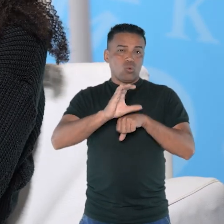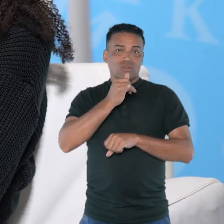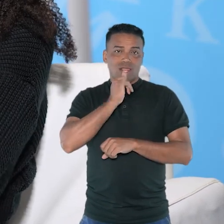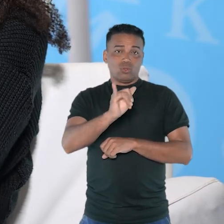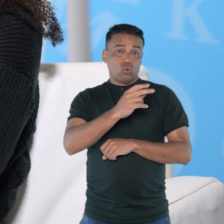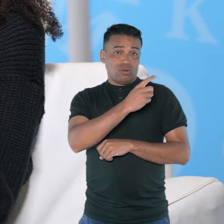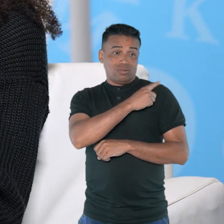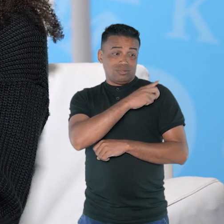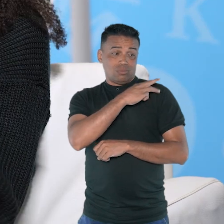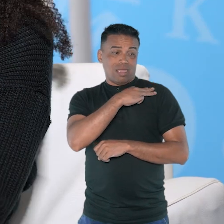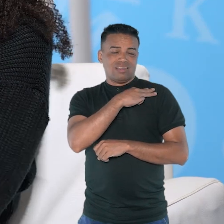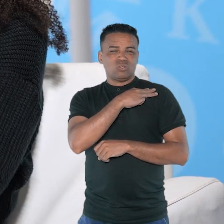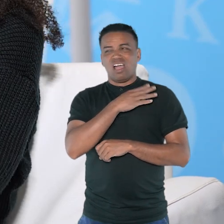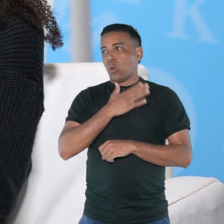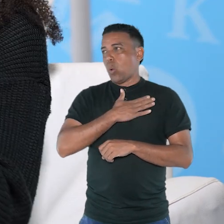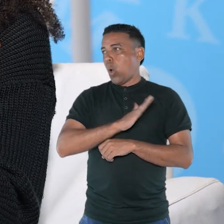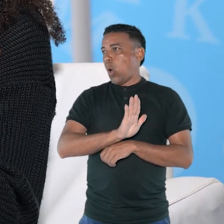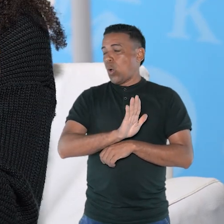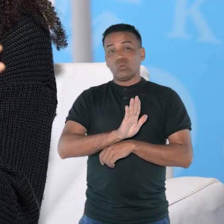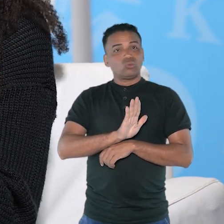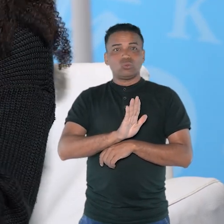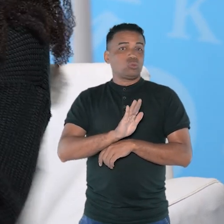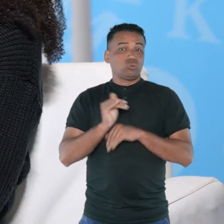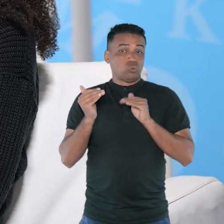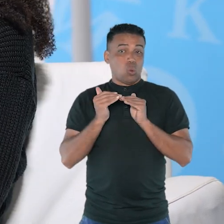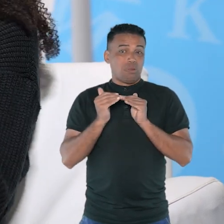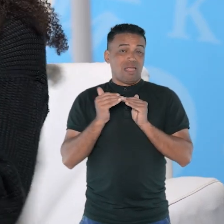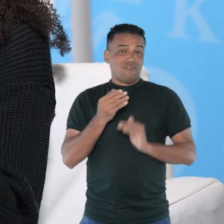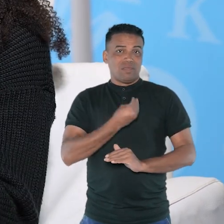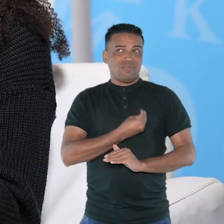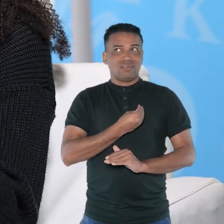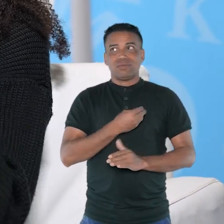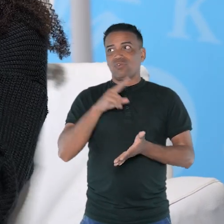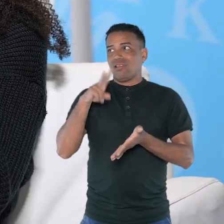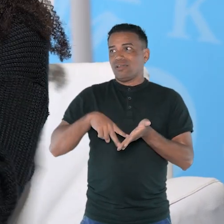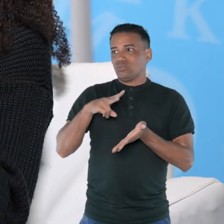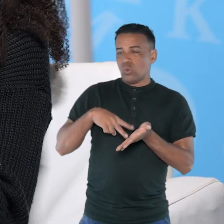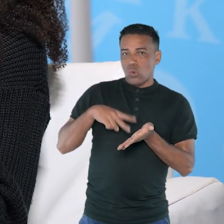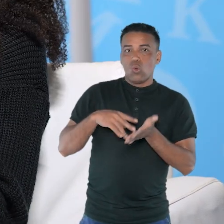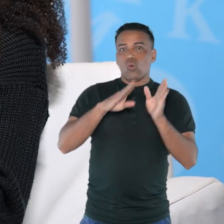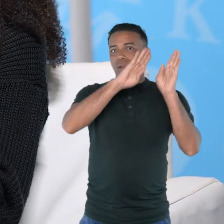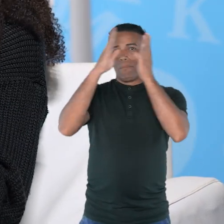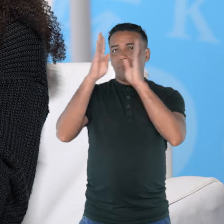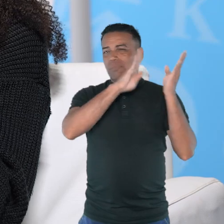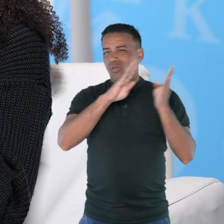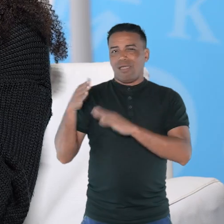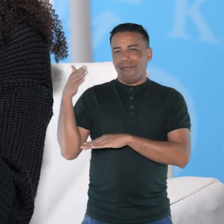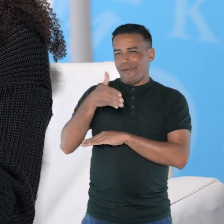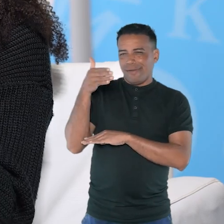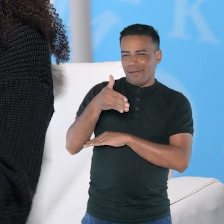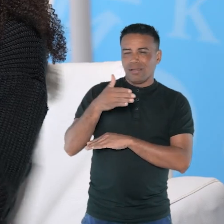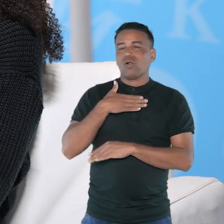assim que tinha, não gosto, não, tipo, não tinha a ver com a minha vida, que eu sempre fui uma leitora, sempre frequentei as bibliotecas, sempre gostei